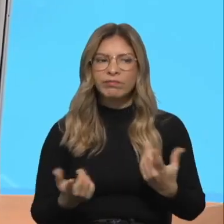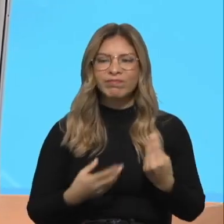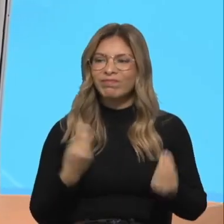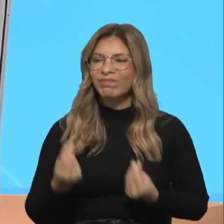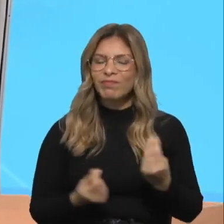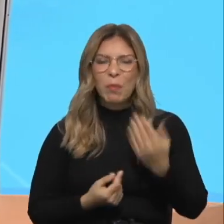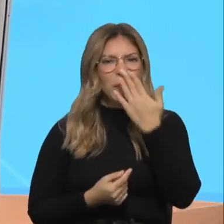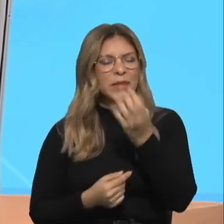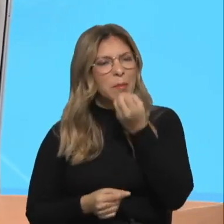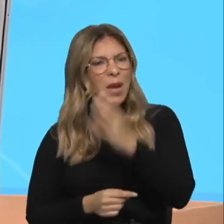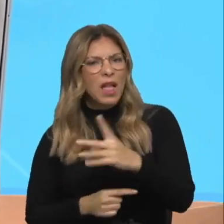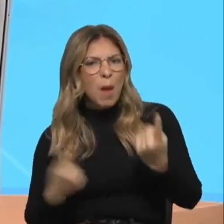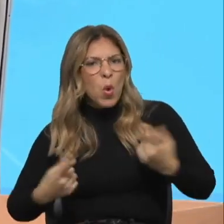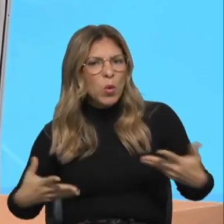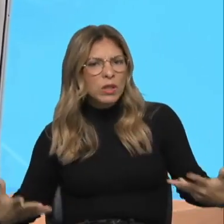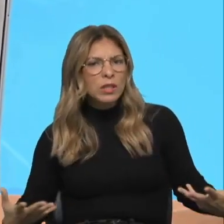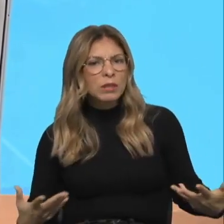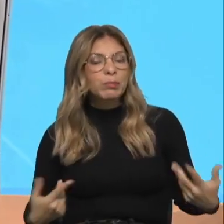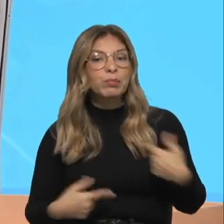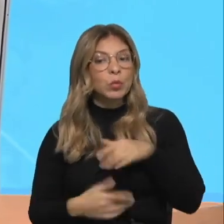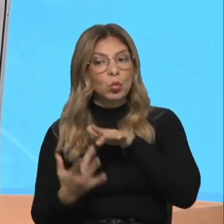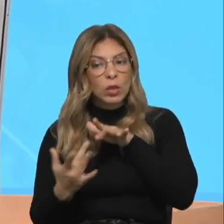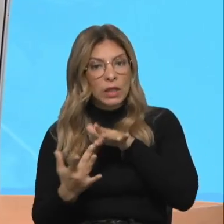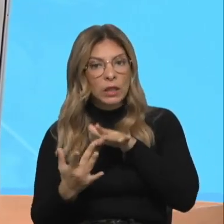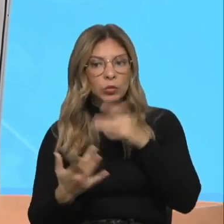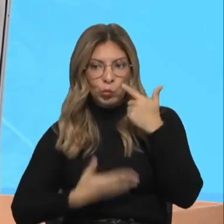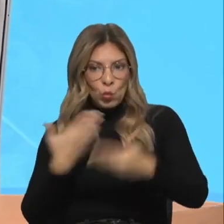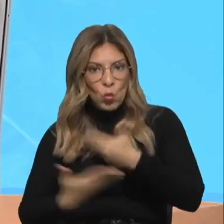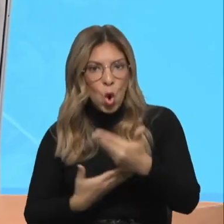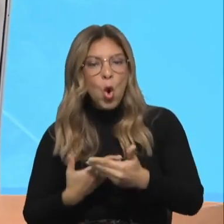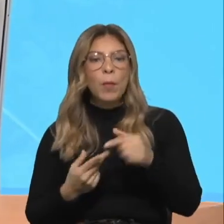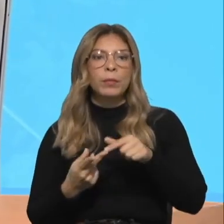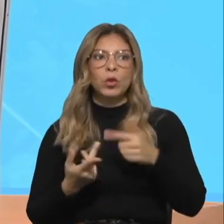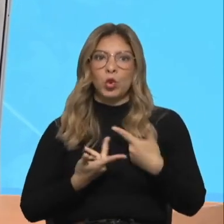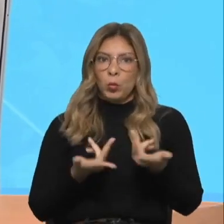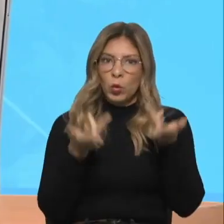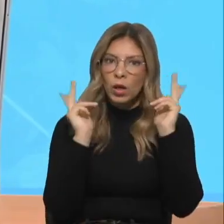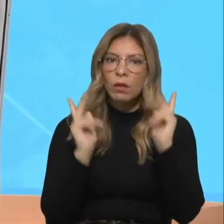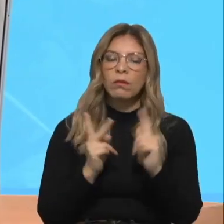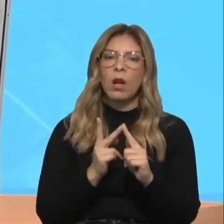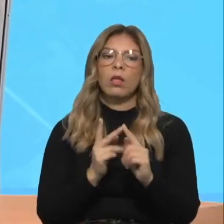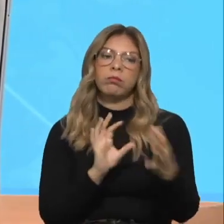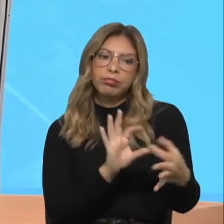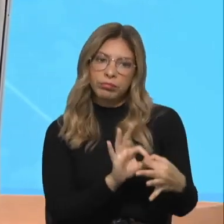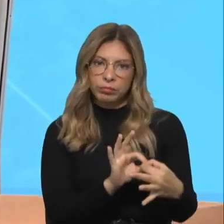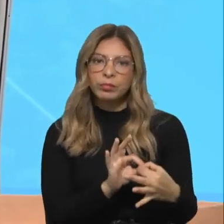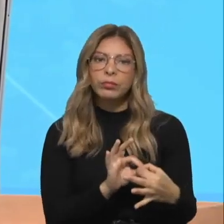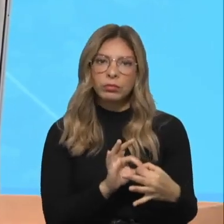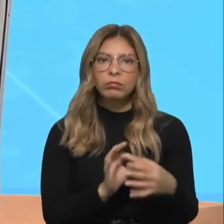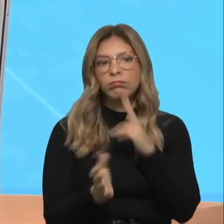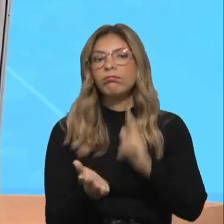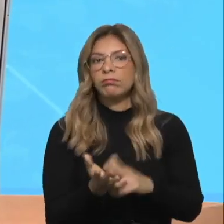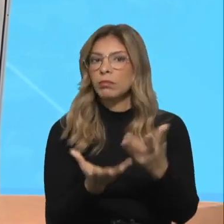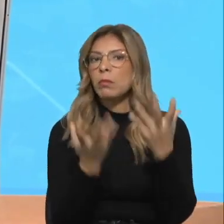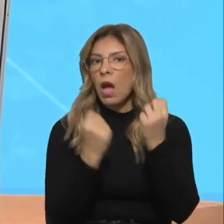de voltar a um contacto vivo, generoso, disponível com o Evangelho, para que ele, de facto, nos queime,